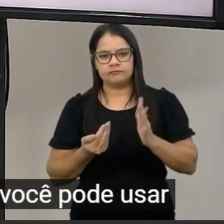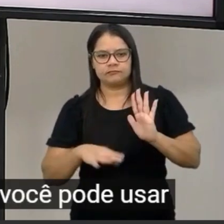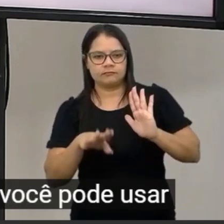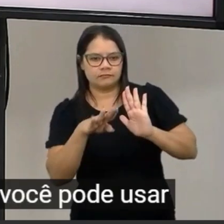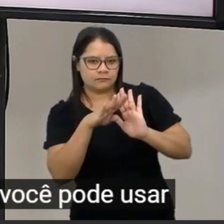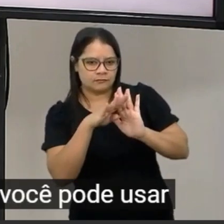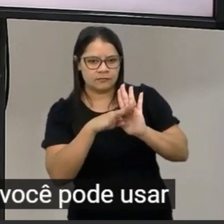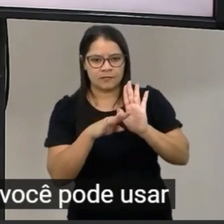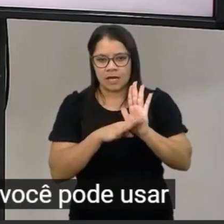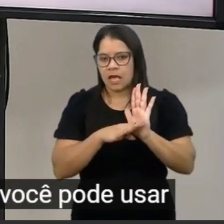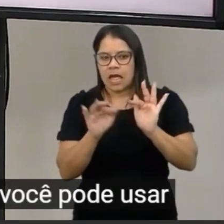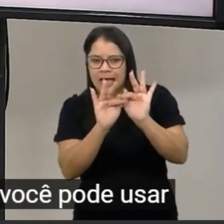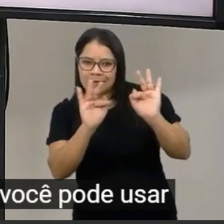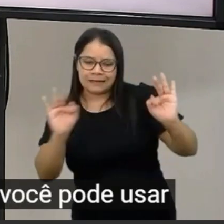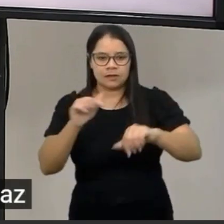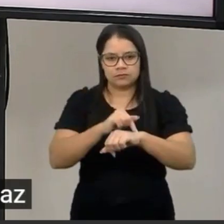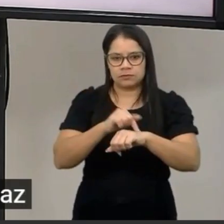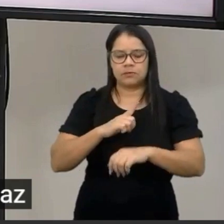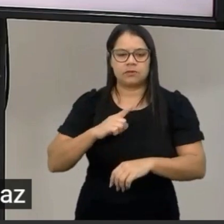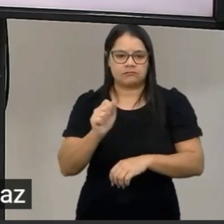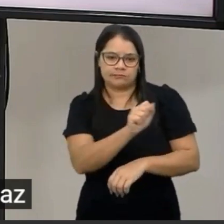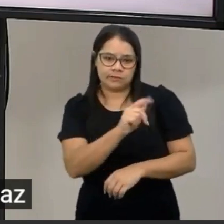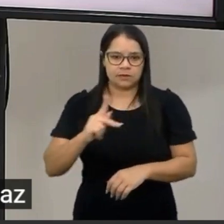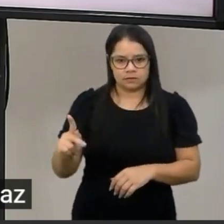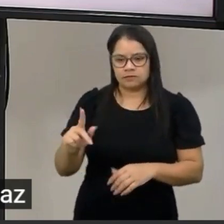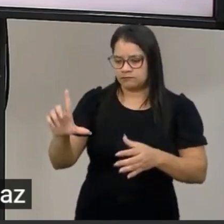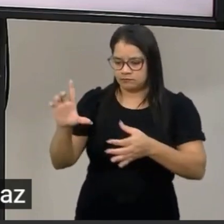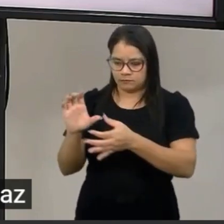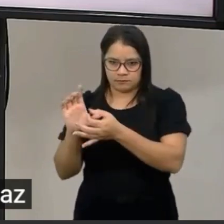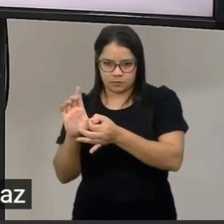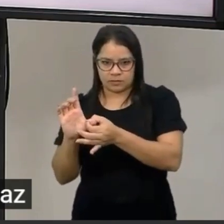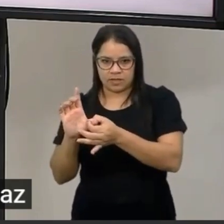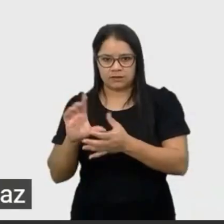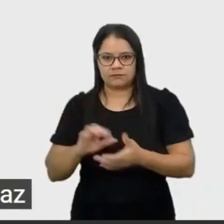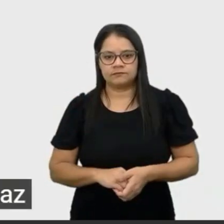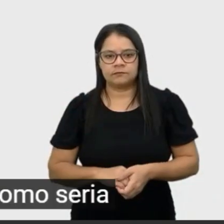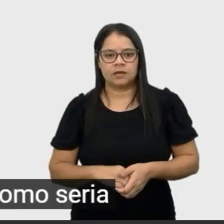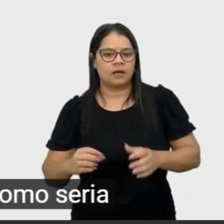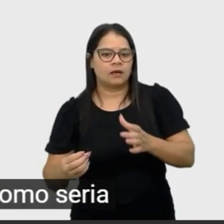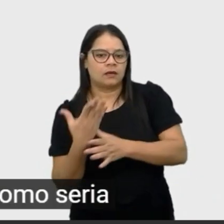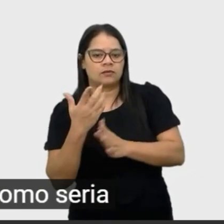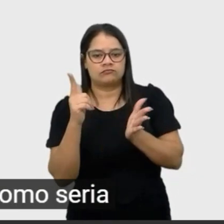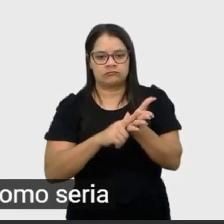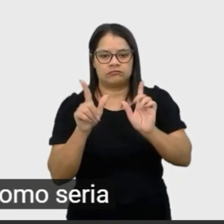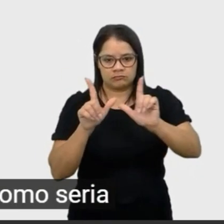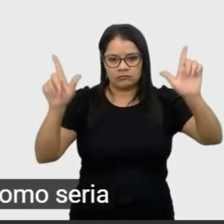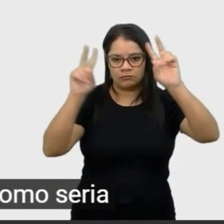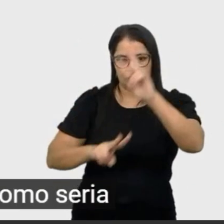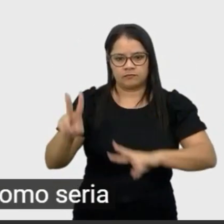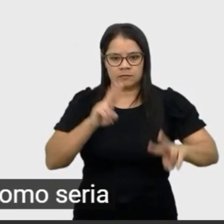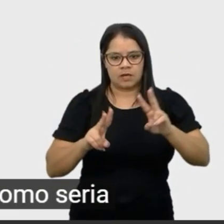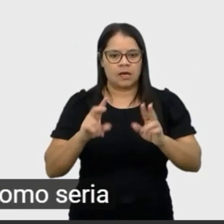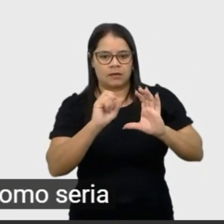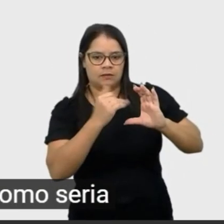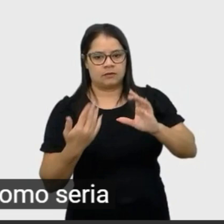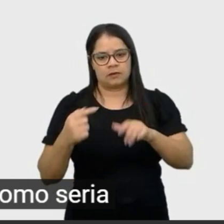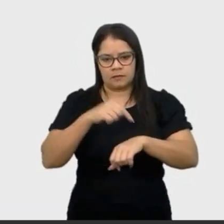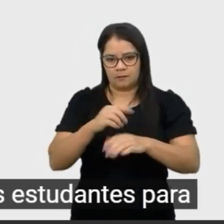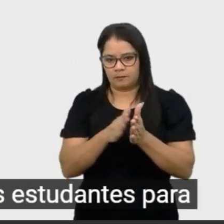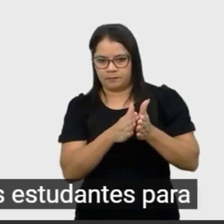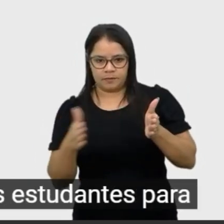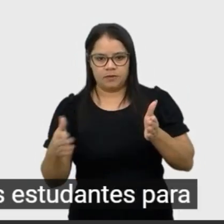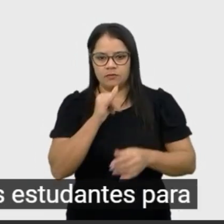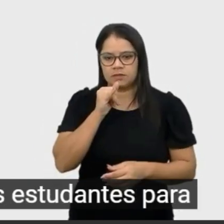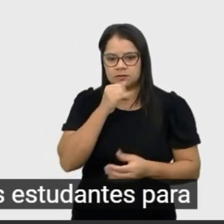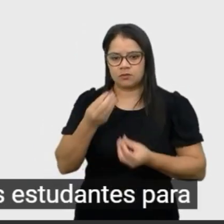Mentimeter, que dá para fazer a linha do tempo, entre outros aplicativos que você pode usar aí para fazer a linha do tempo plugada, ok? Crie um cartaz visual com as características do período e um exemplo como